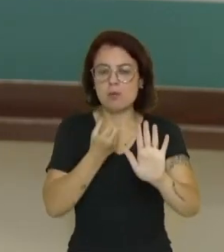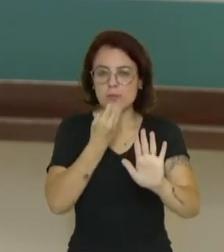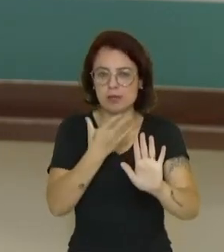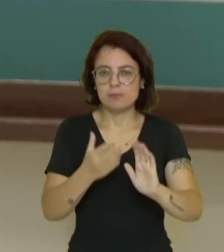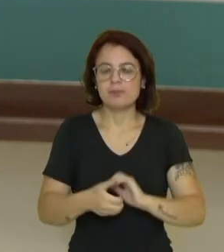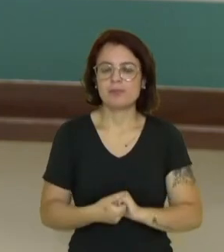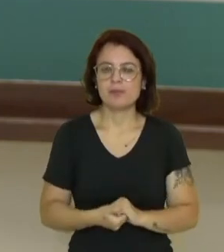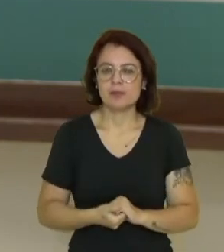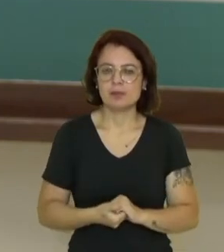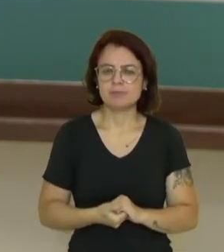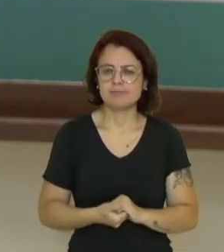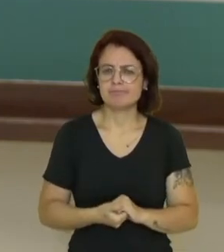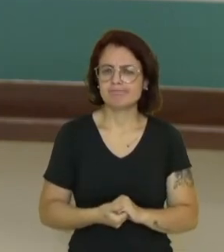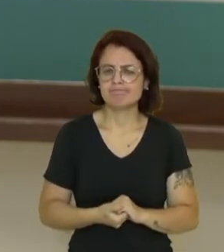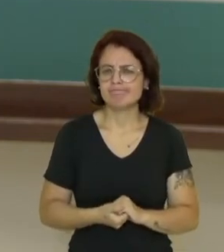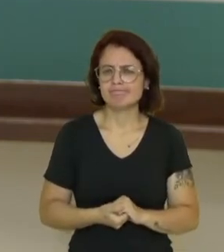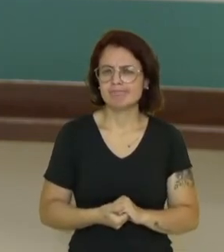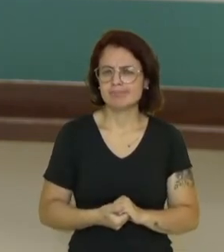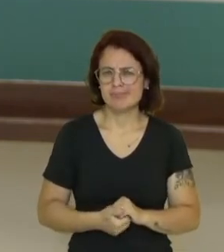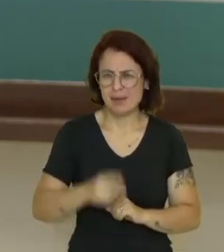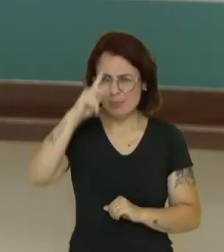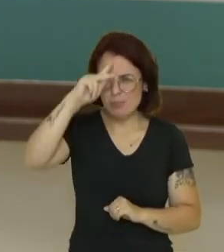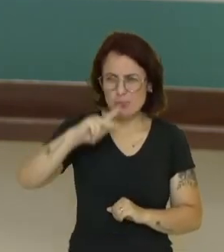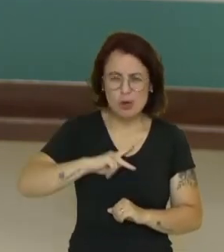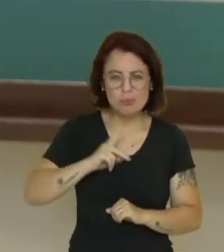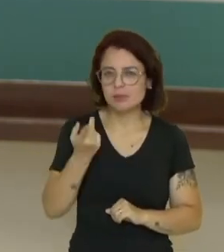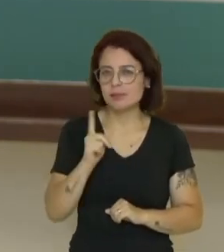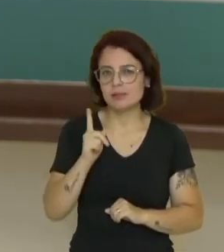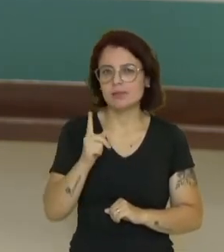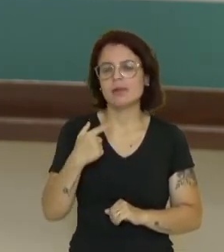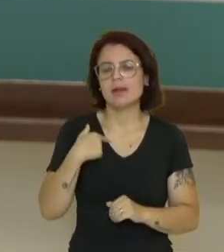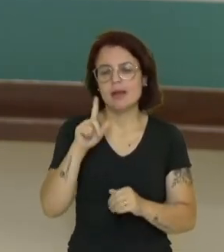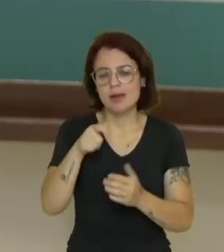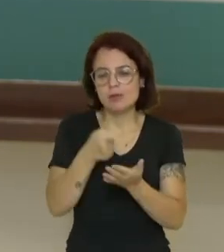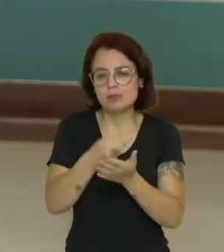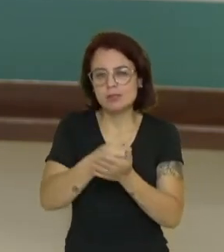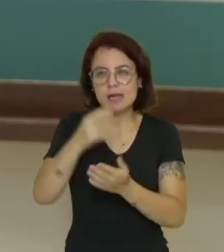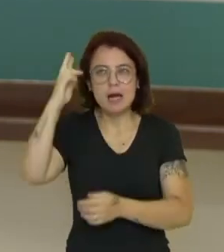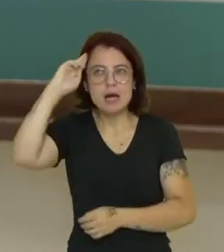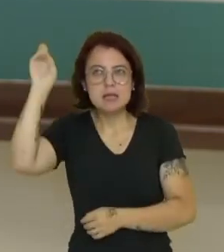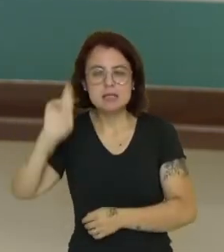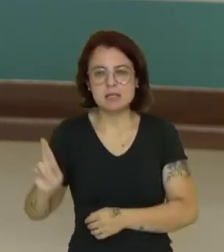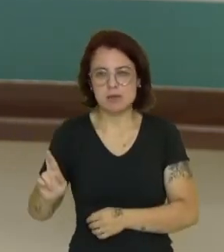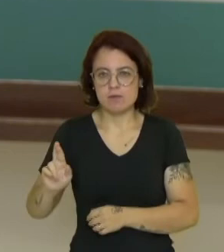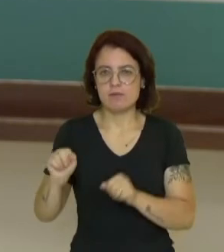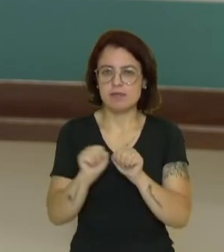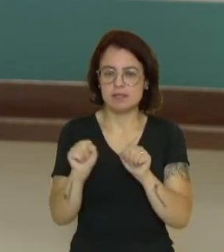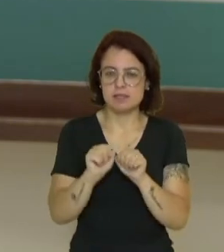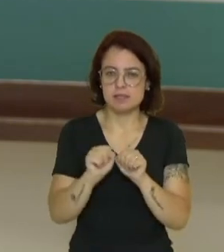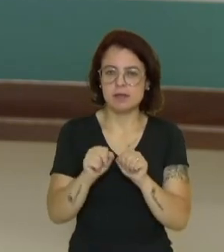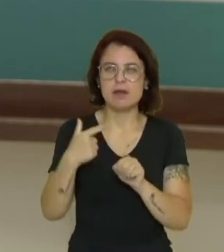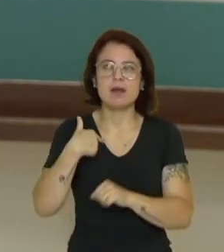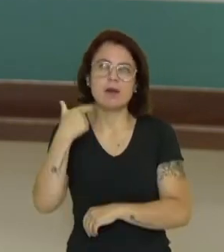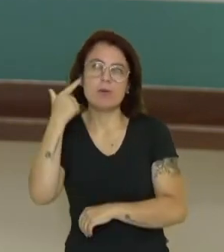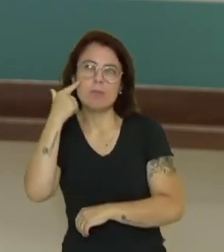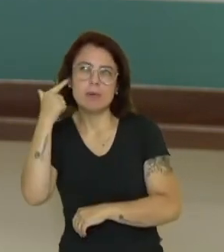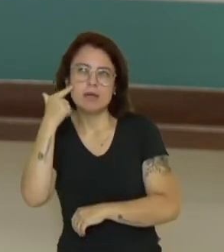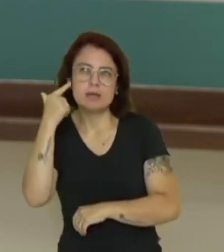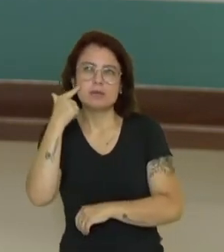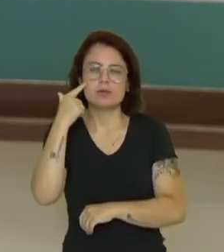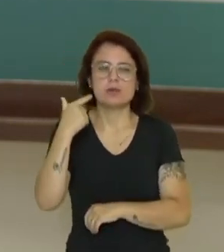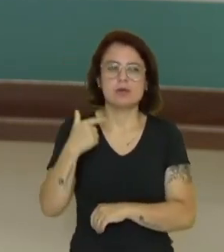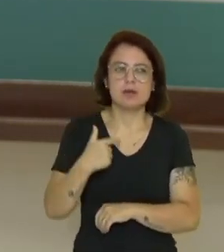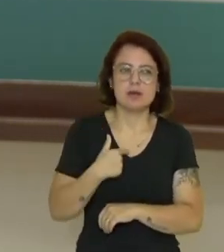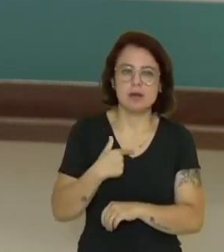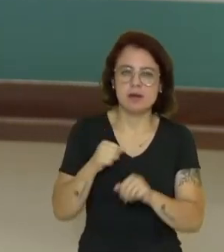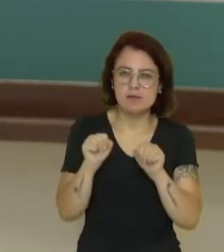que vai acontecer? Não é instintivo, né? É um dever racional. Digamos que assim, eu penso, né? Eu vou mexer, né,